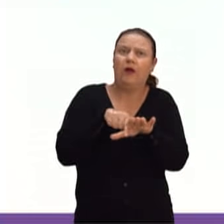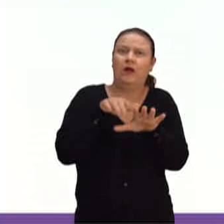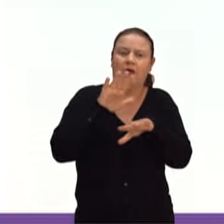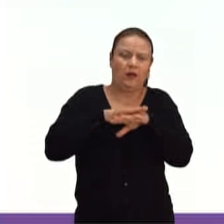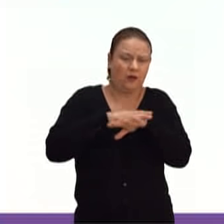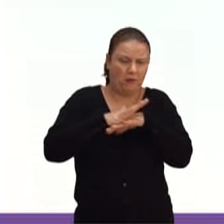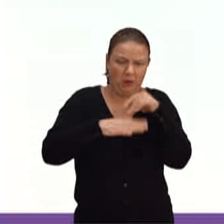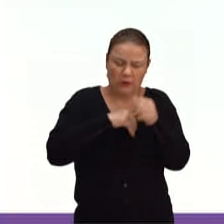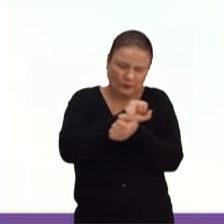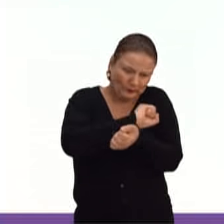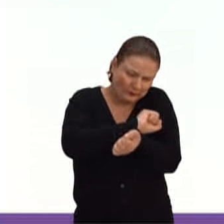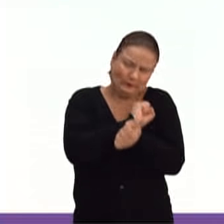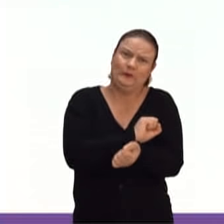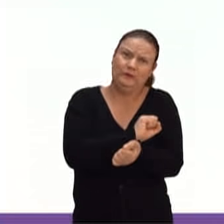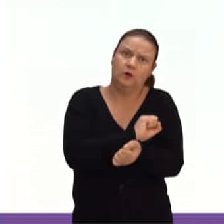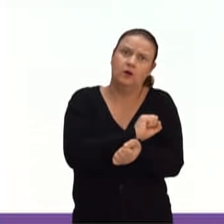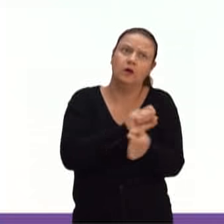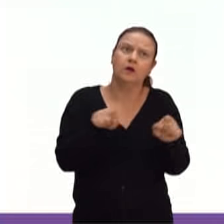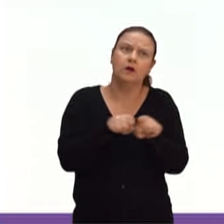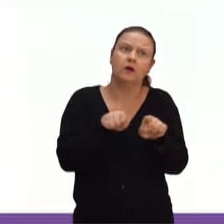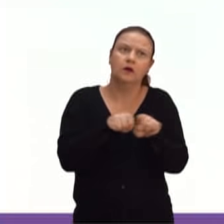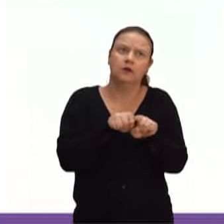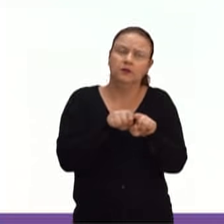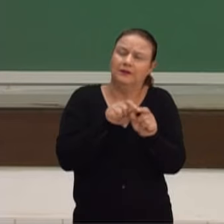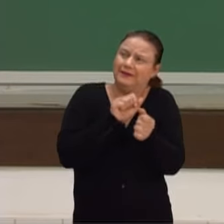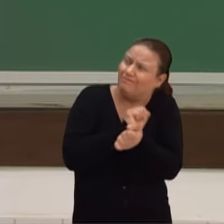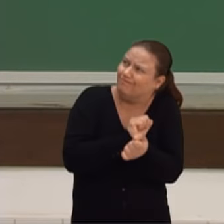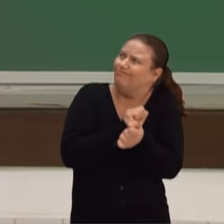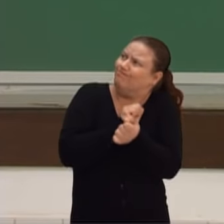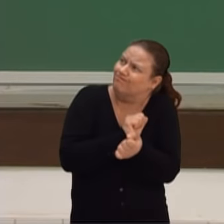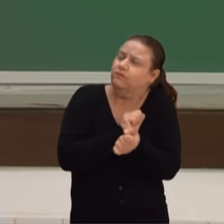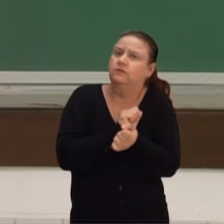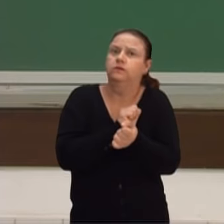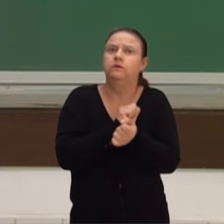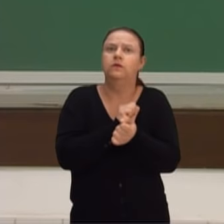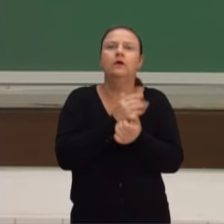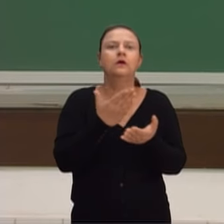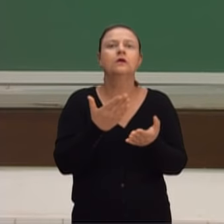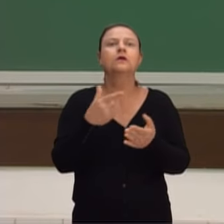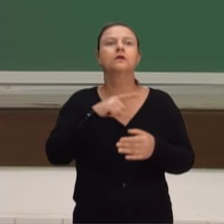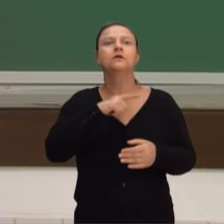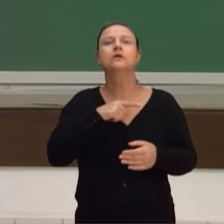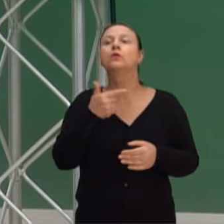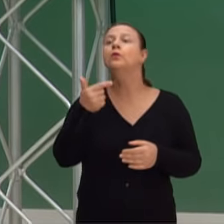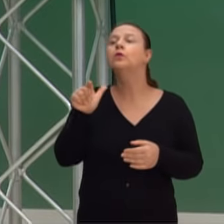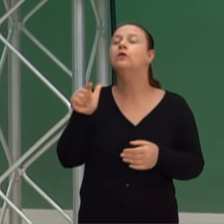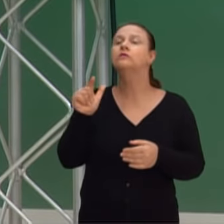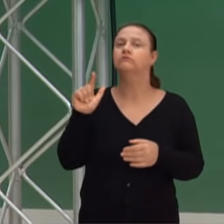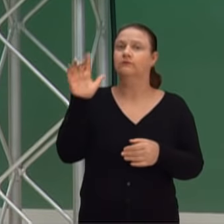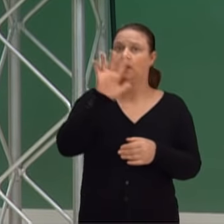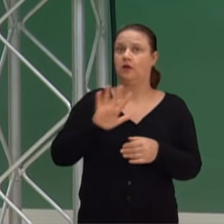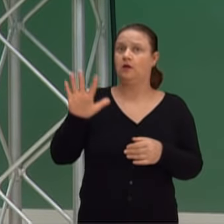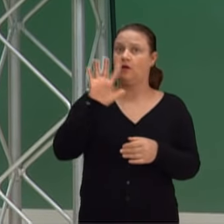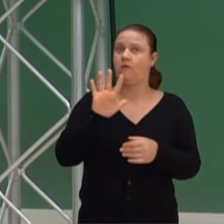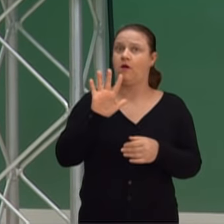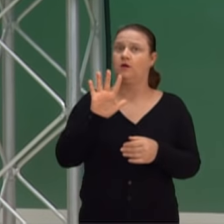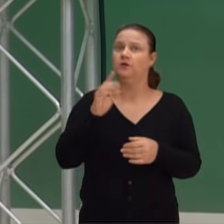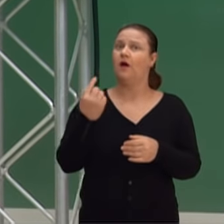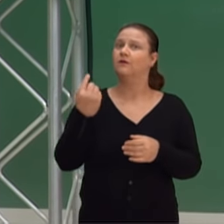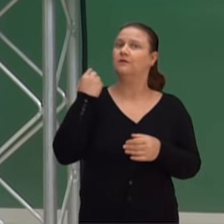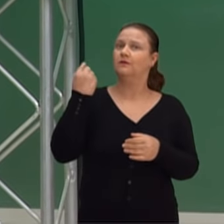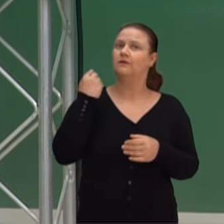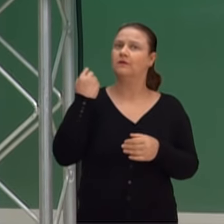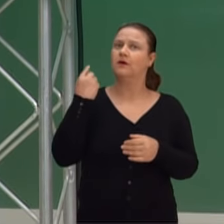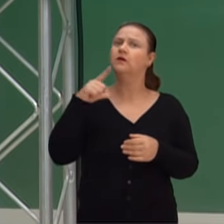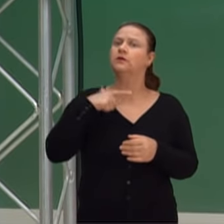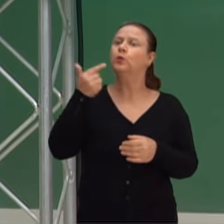de madeira entre as pernas ali para segurar ele. Lá no fundo você tem outros escravos, não sei se você conseguiu